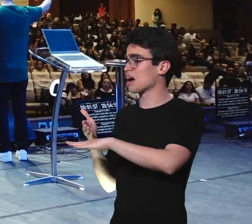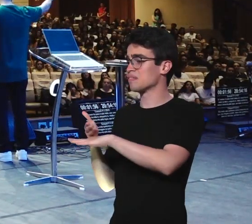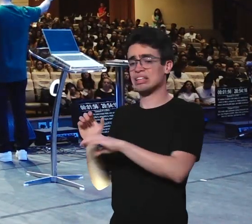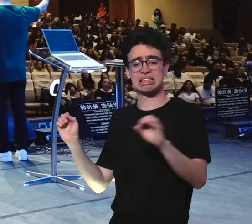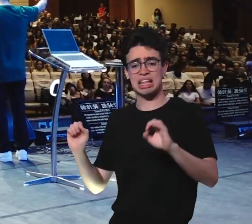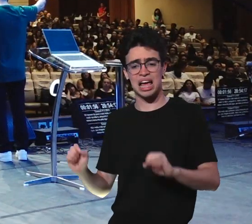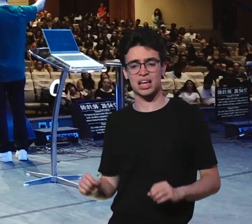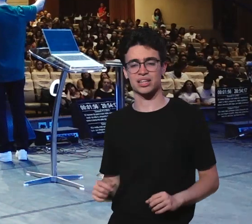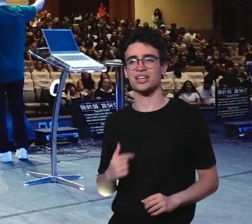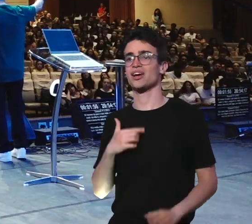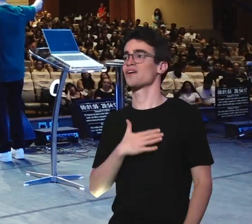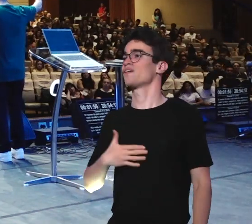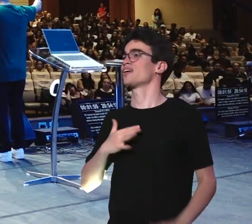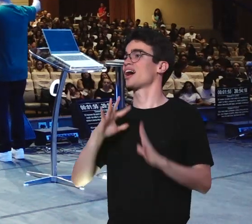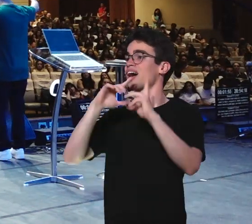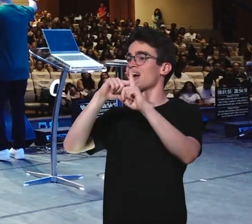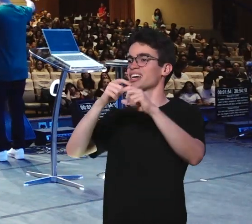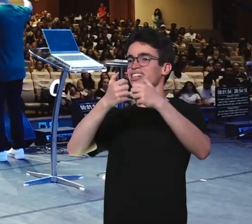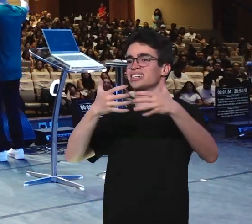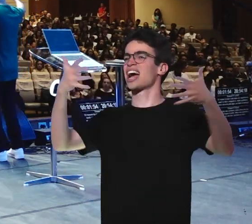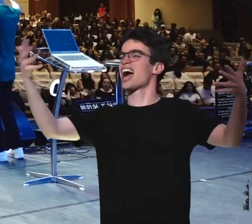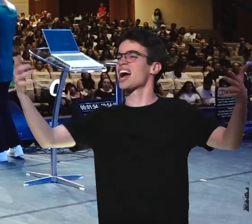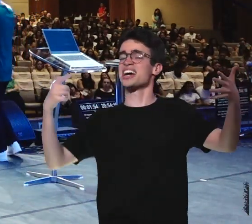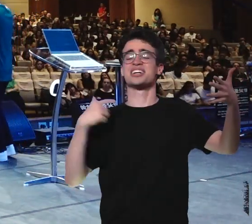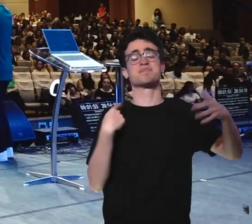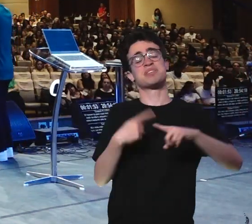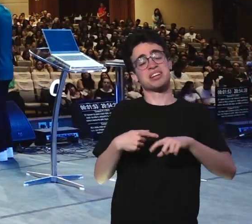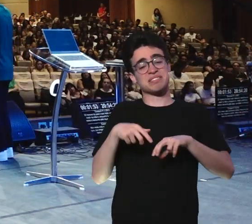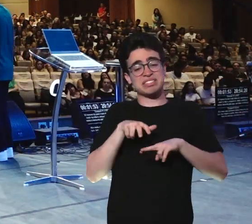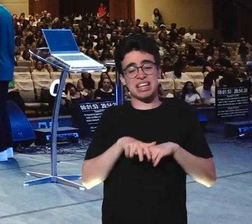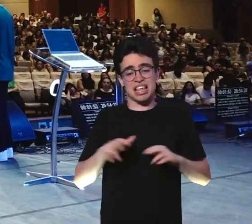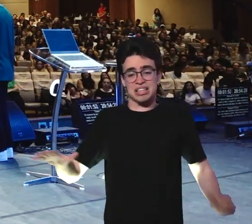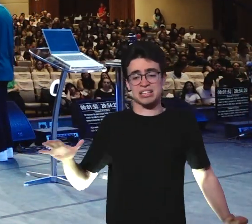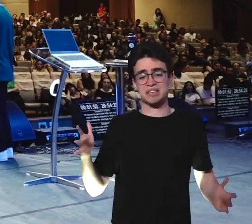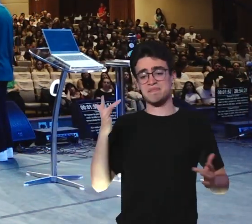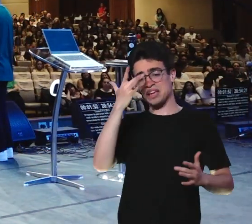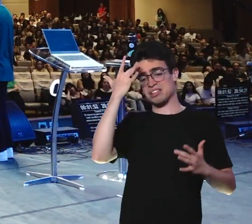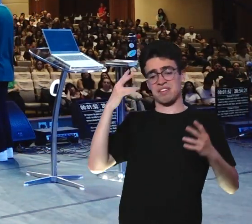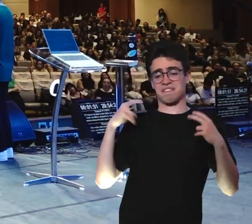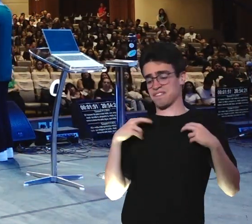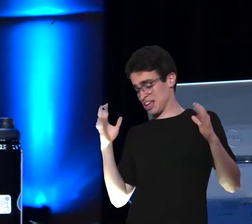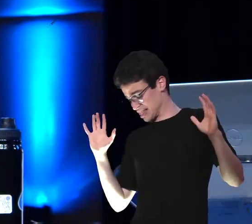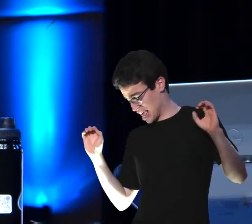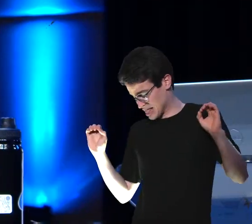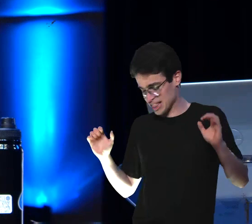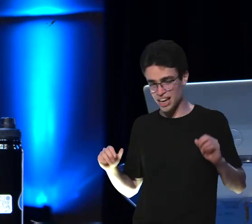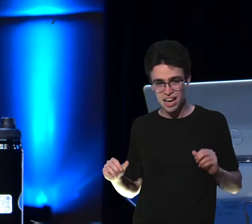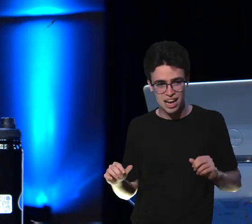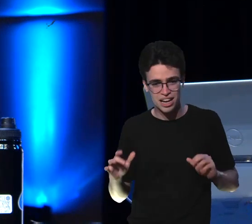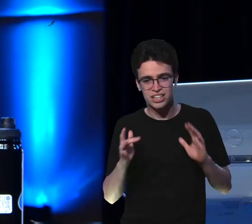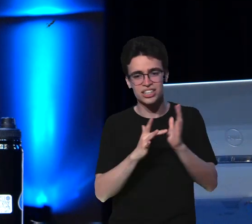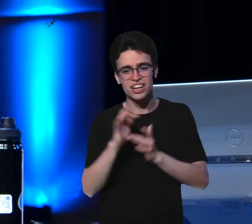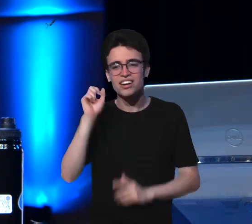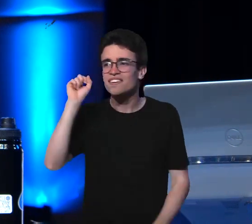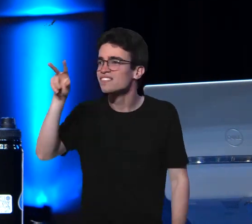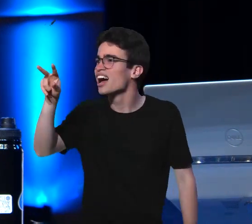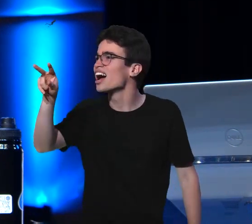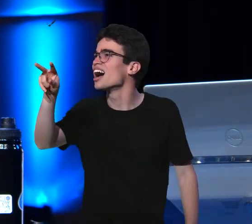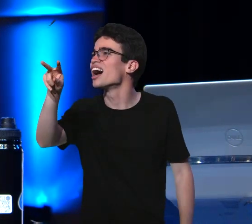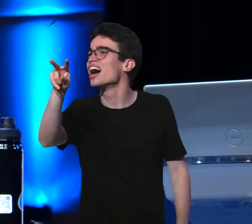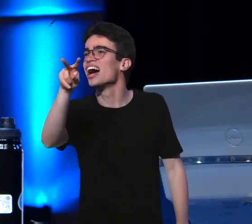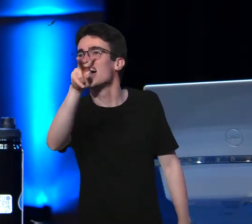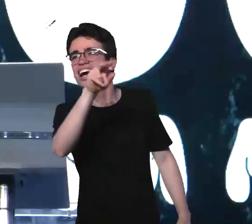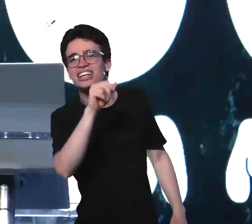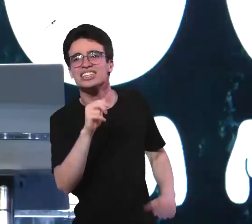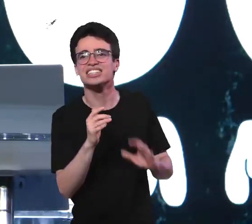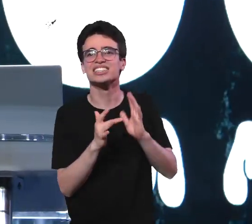da igreja grande porque eu sento aqui no fundo e ninguém me viu. Deus está te vendo aí no fundo.